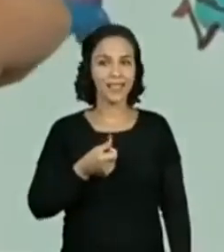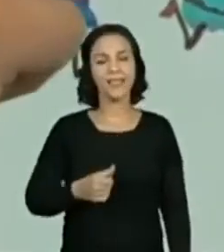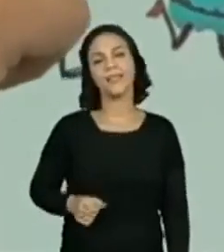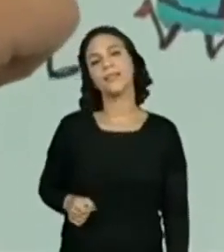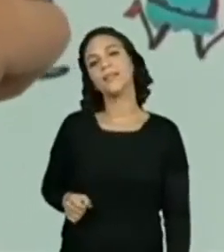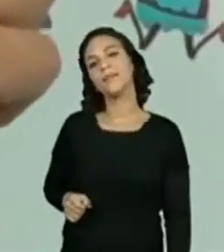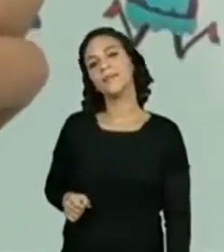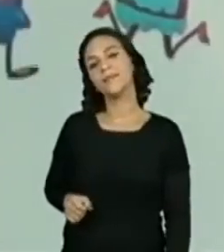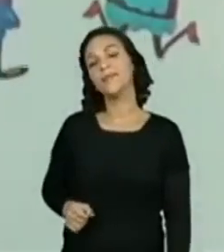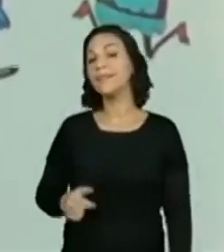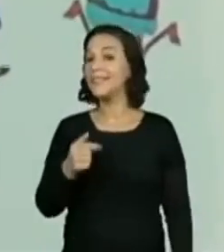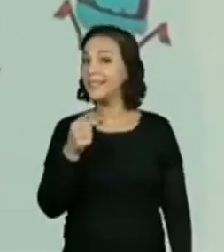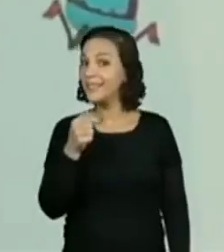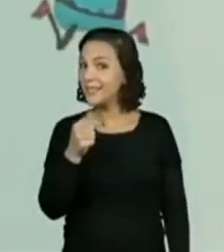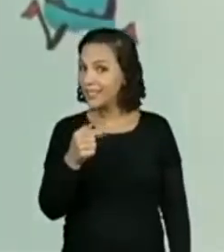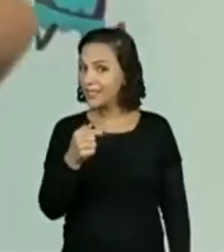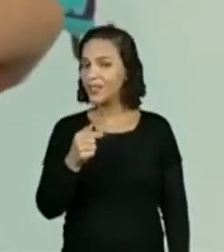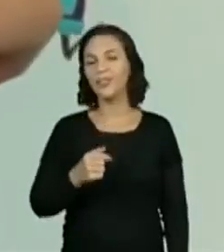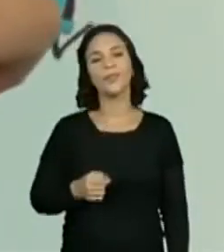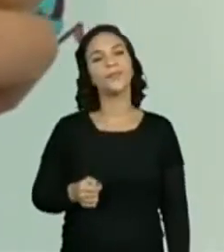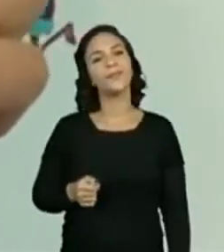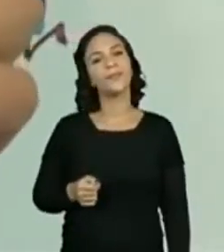6, 7,